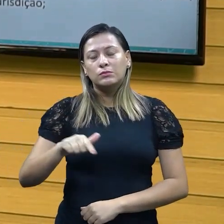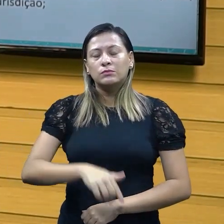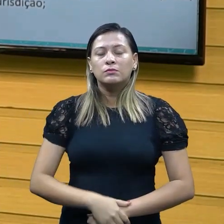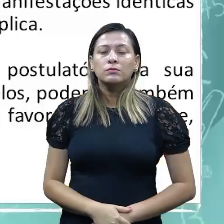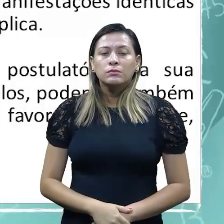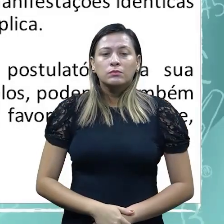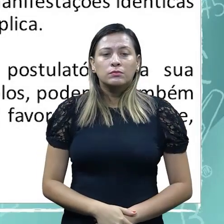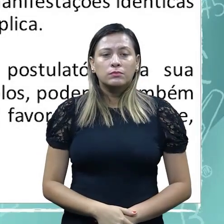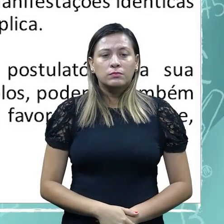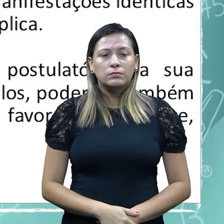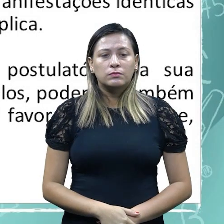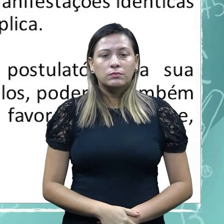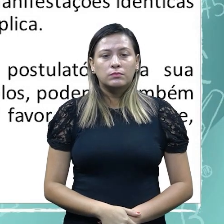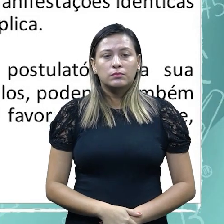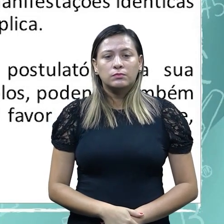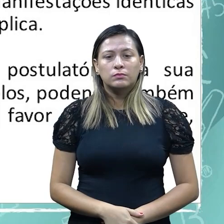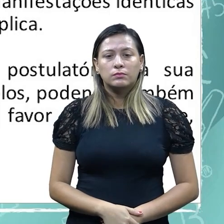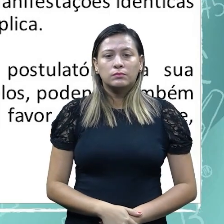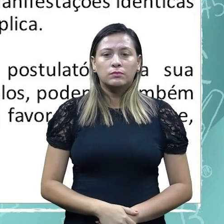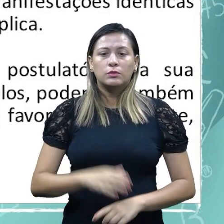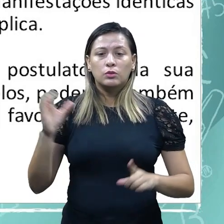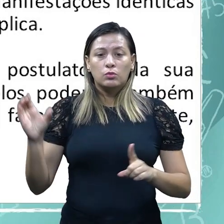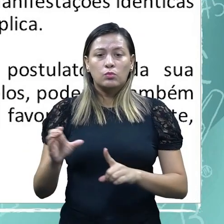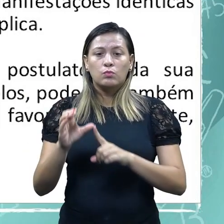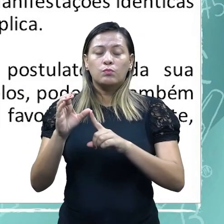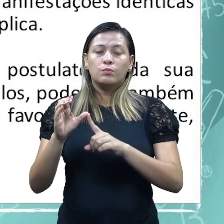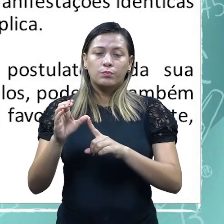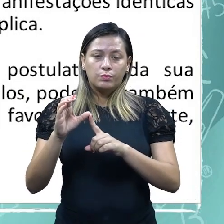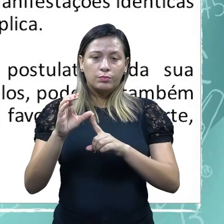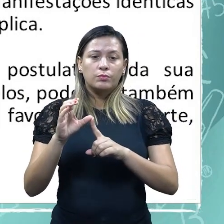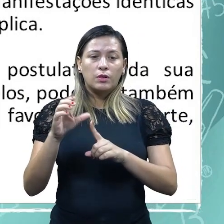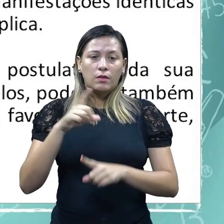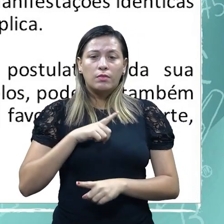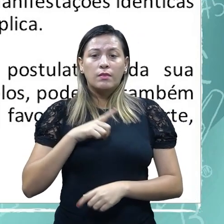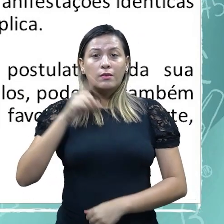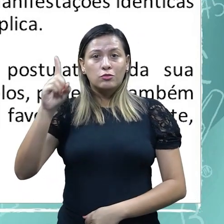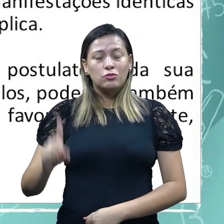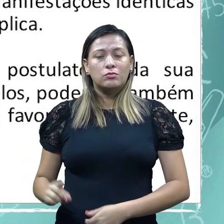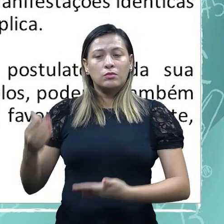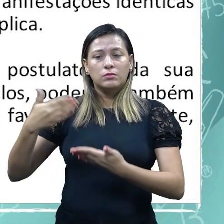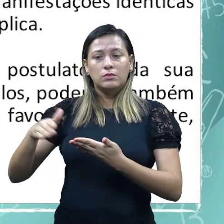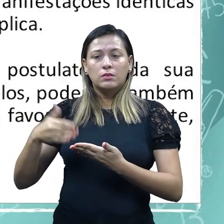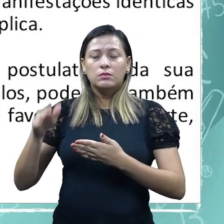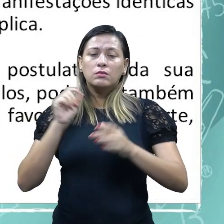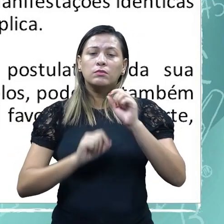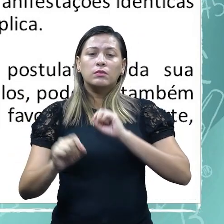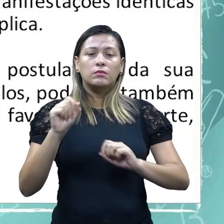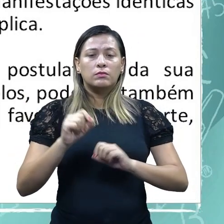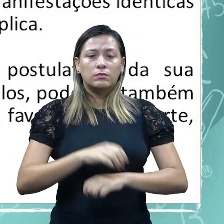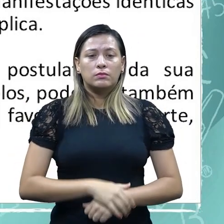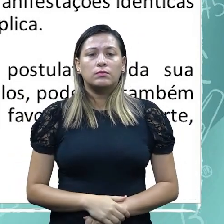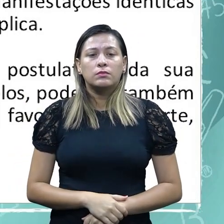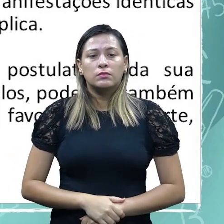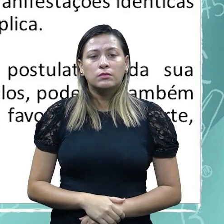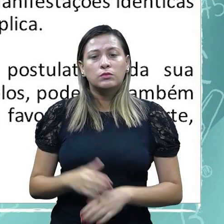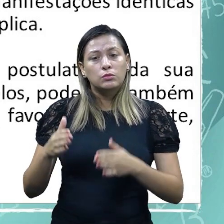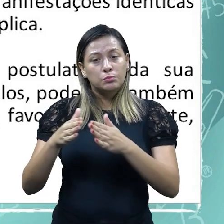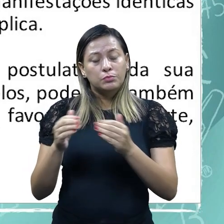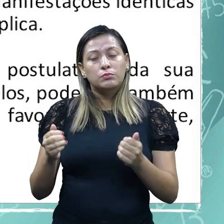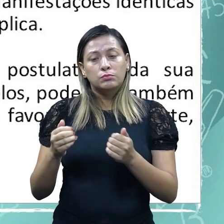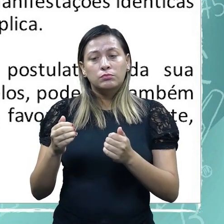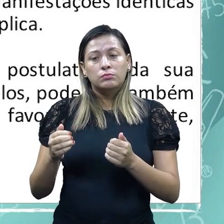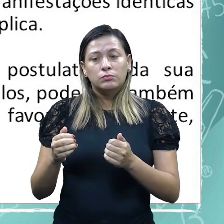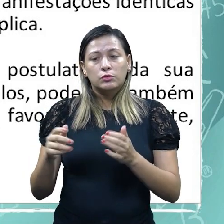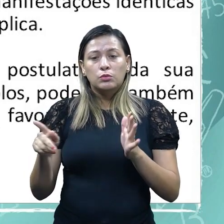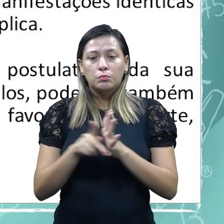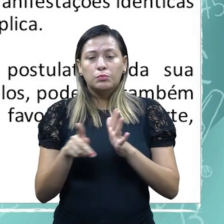réu, tá? O réu, ele postula exercendo o direito de exceção, que é o direito de invocar a jurisdição por intermédio de